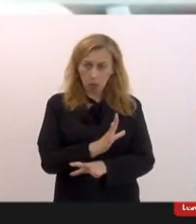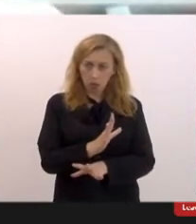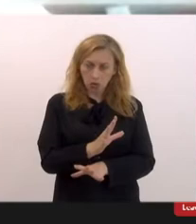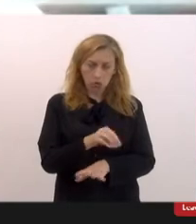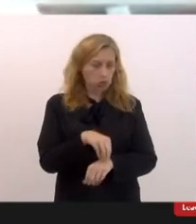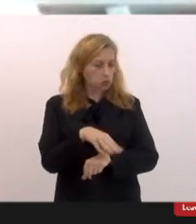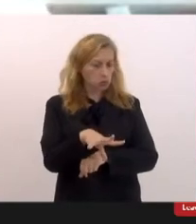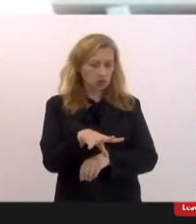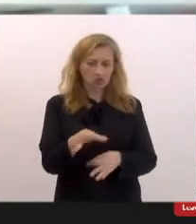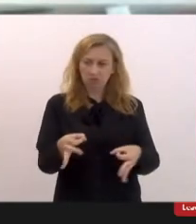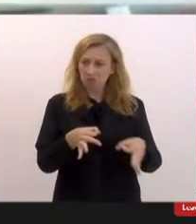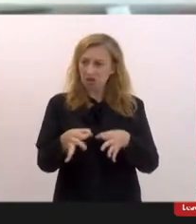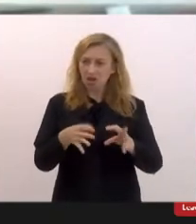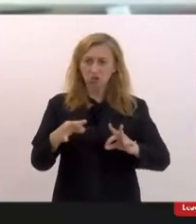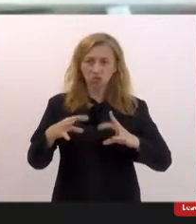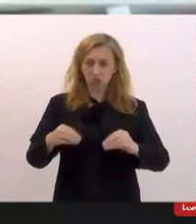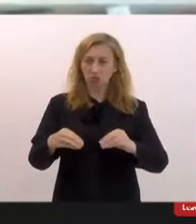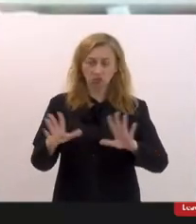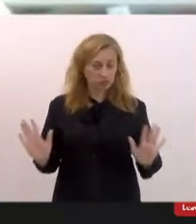indicados,